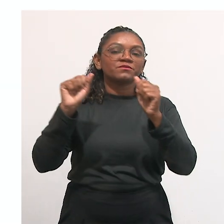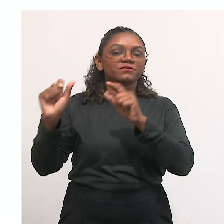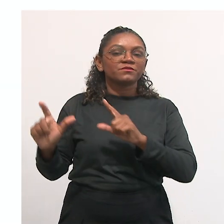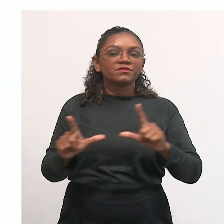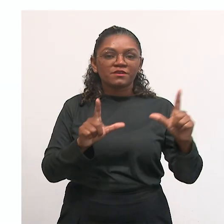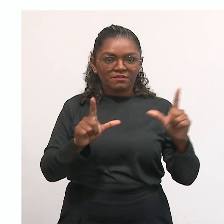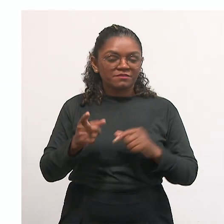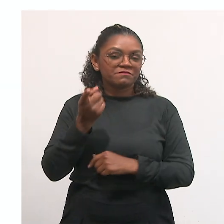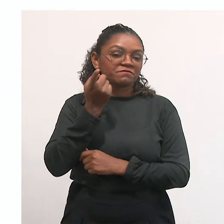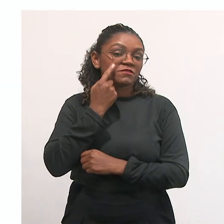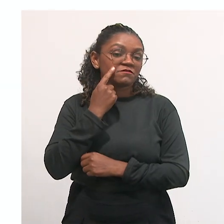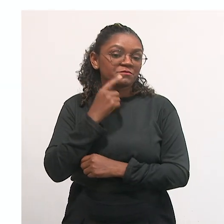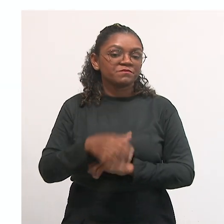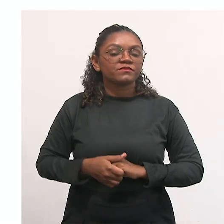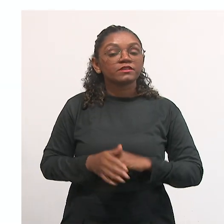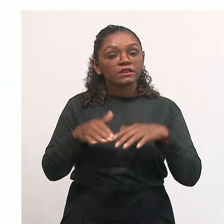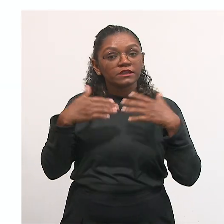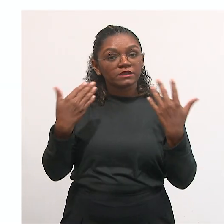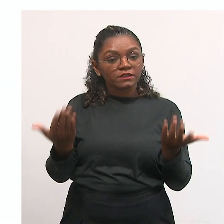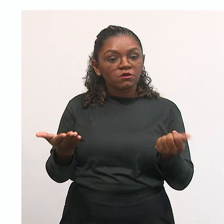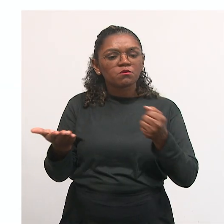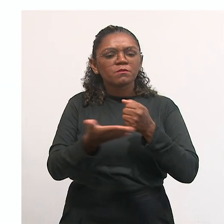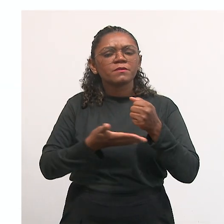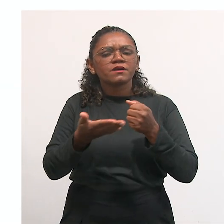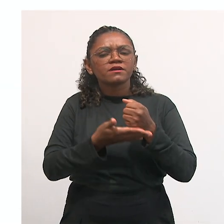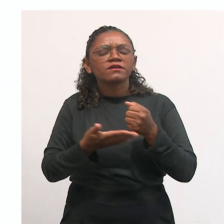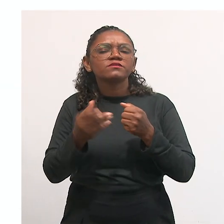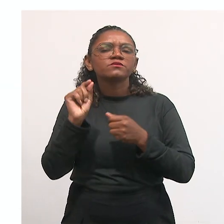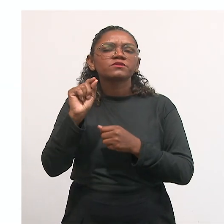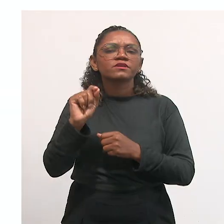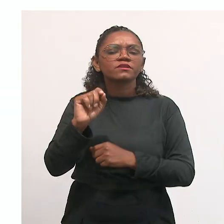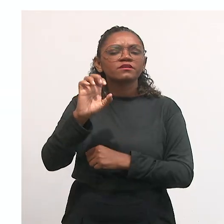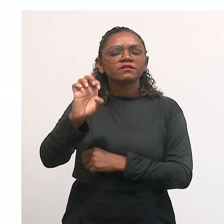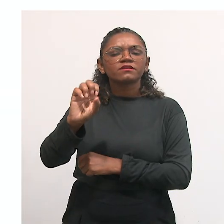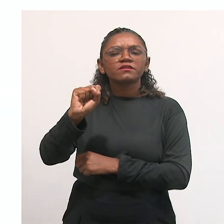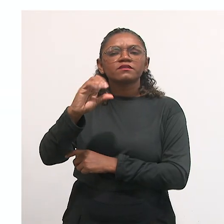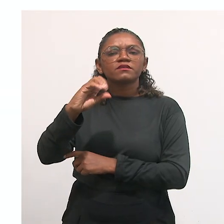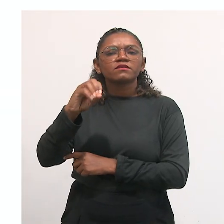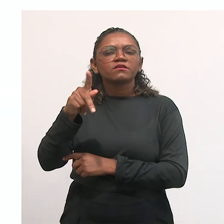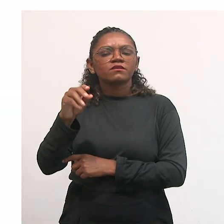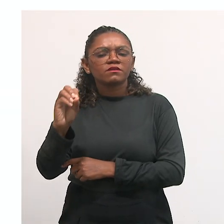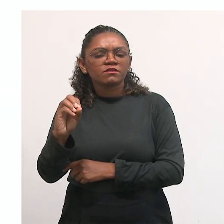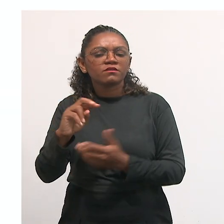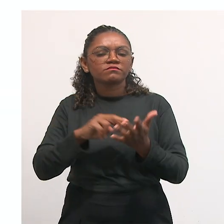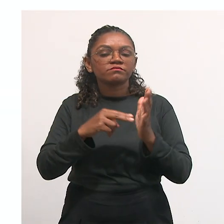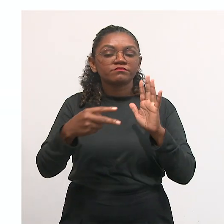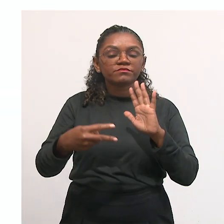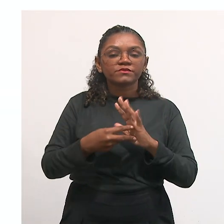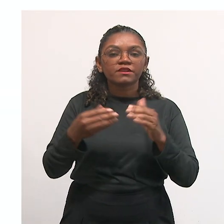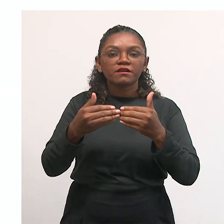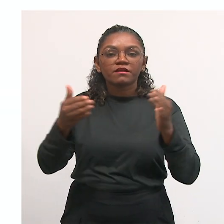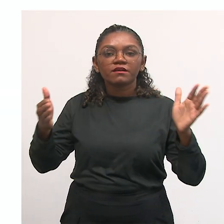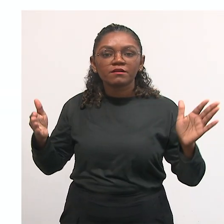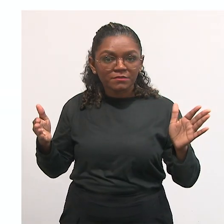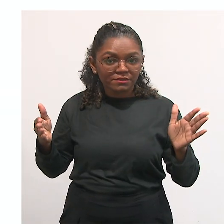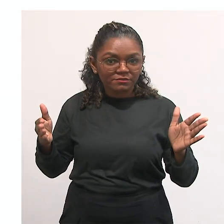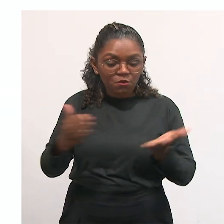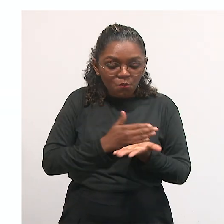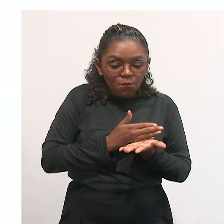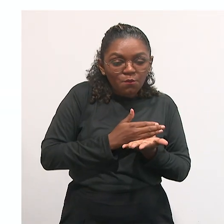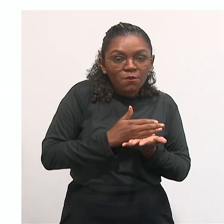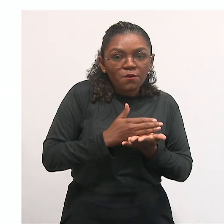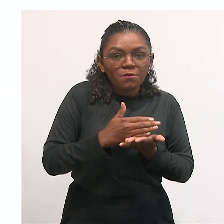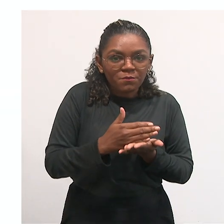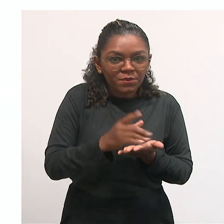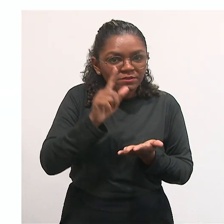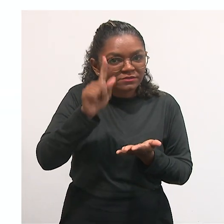lousa interativa. Então a lógica básica do escopo preliminar, né, que ele é definido no termo de abertura de todo o projeto. Deve